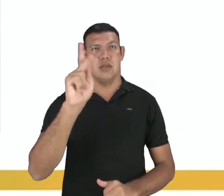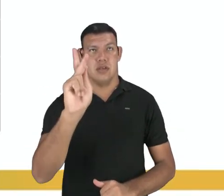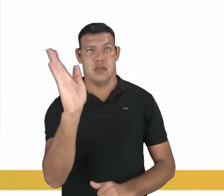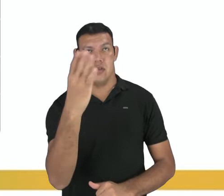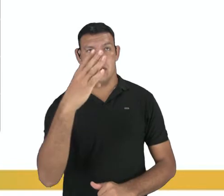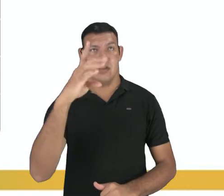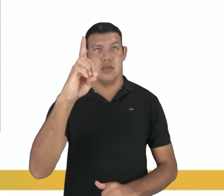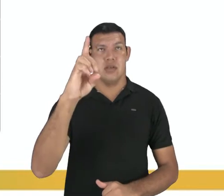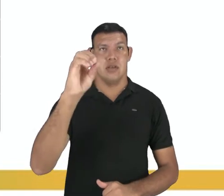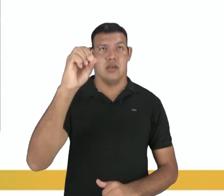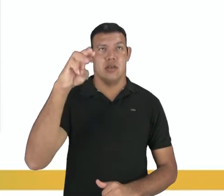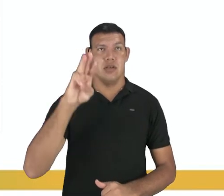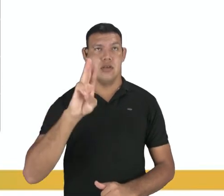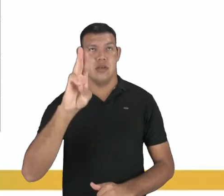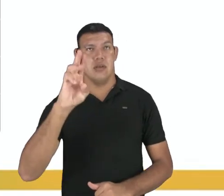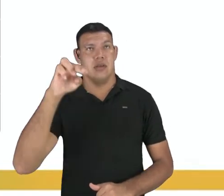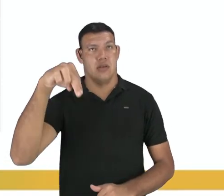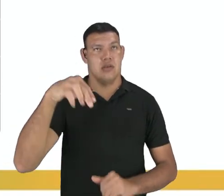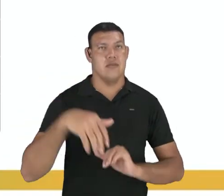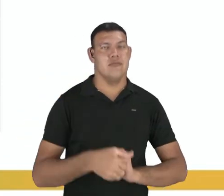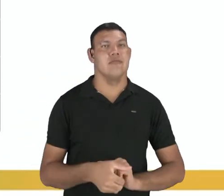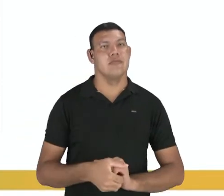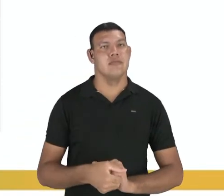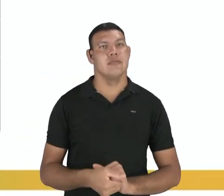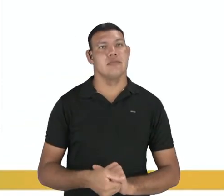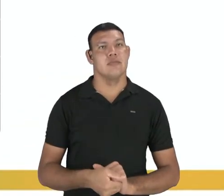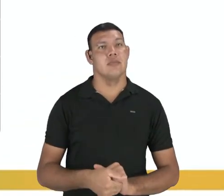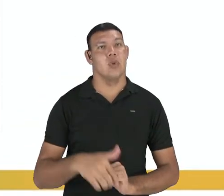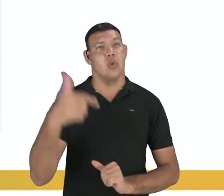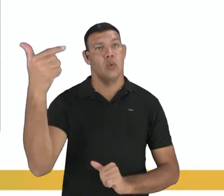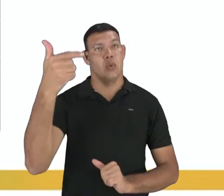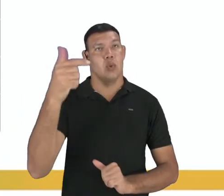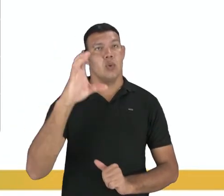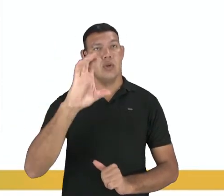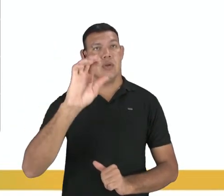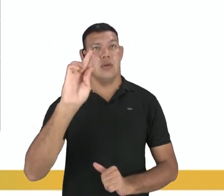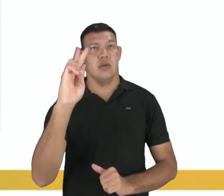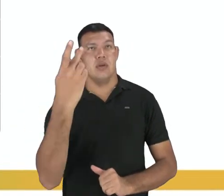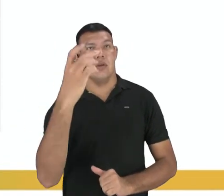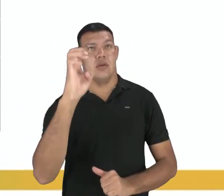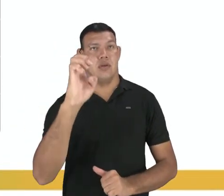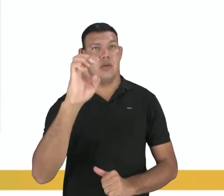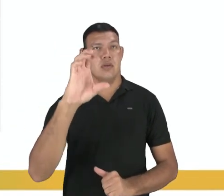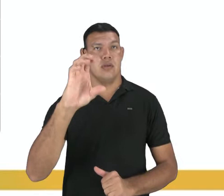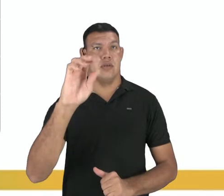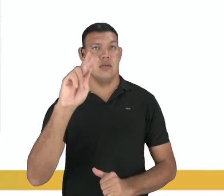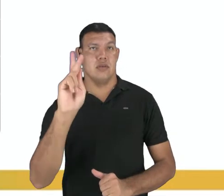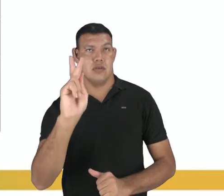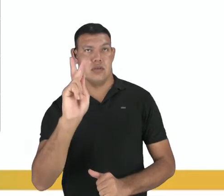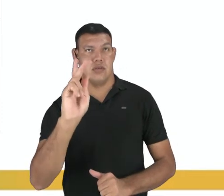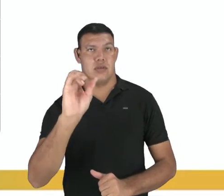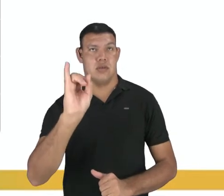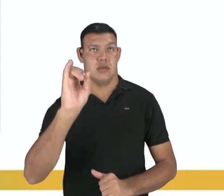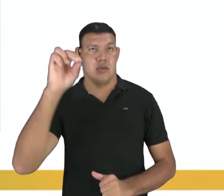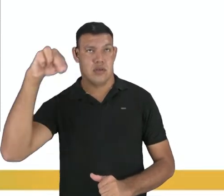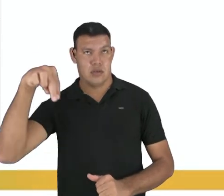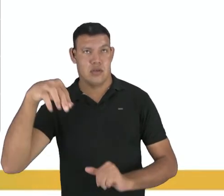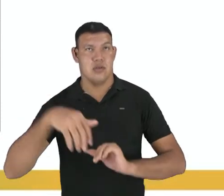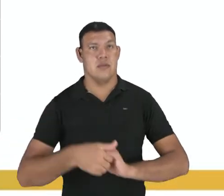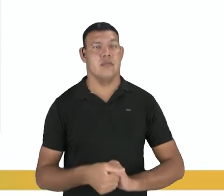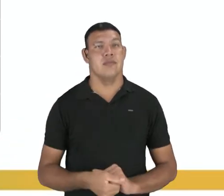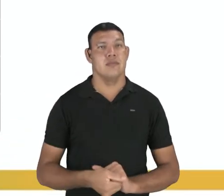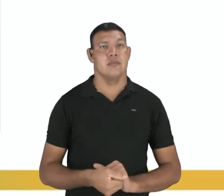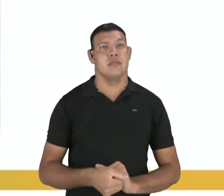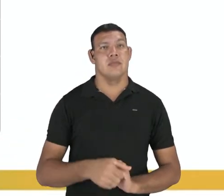Check in, check out. Esse aí nós usamos bastante, né? Nós aderimos a essas palavras, principalmente